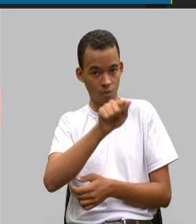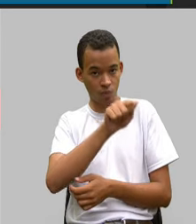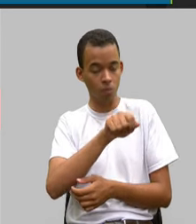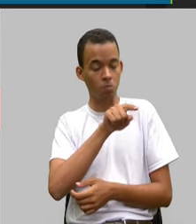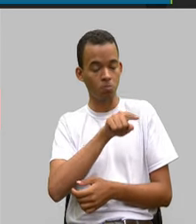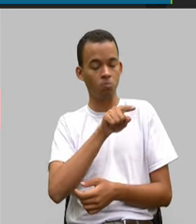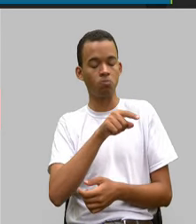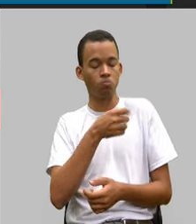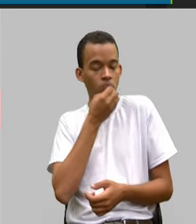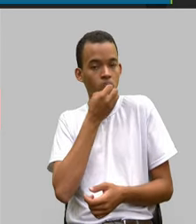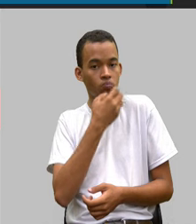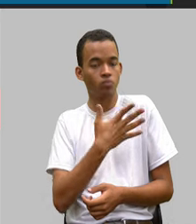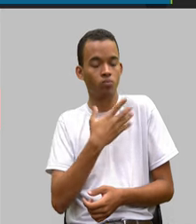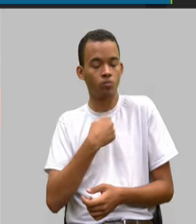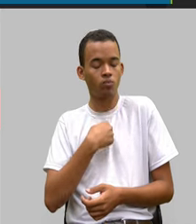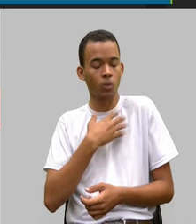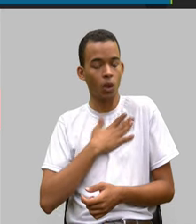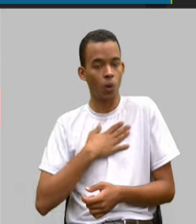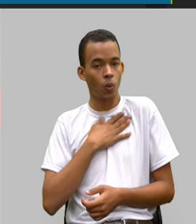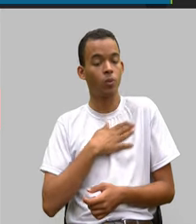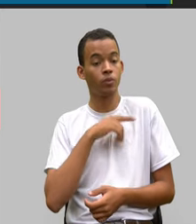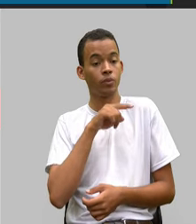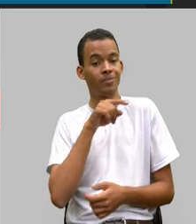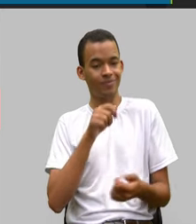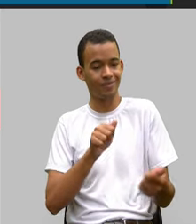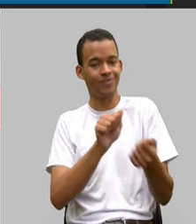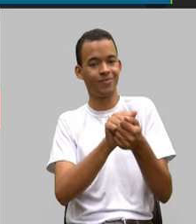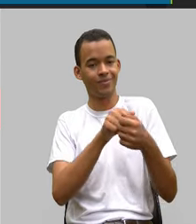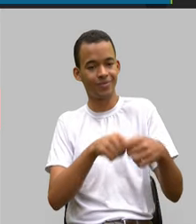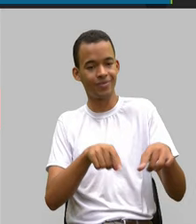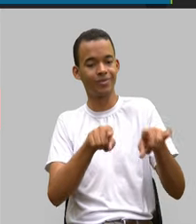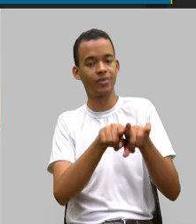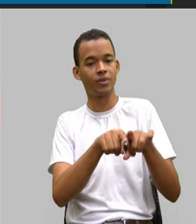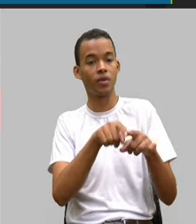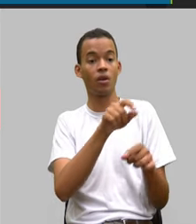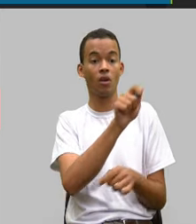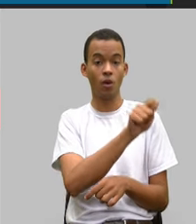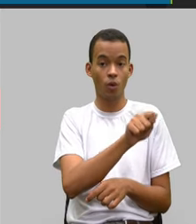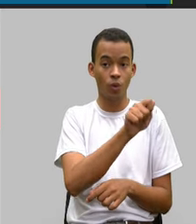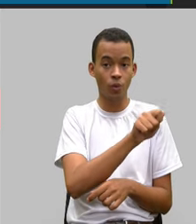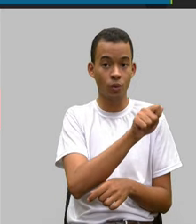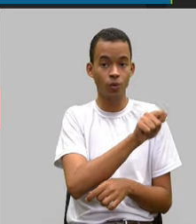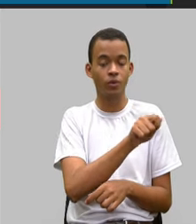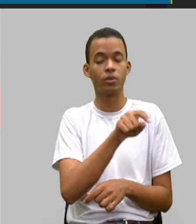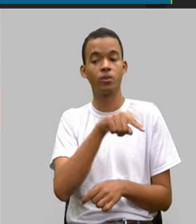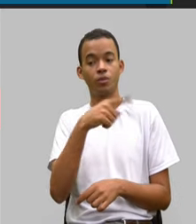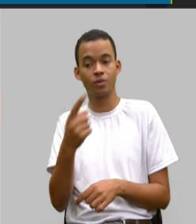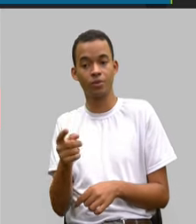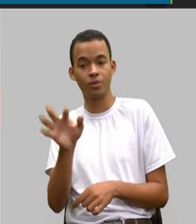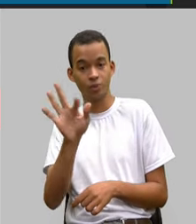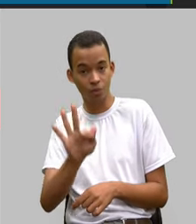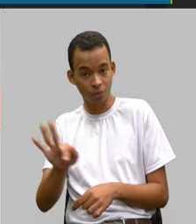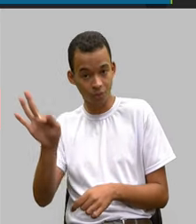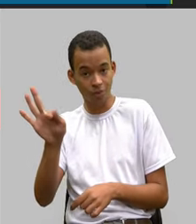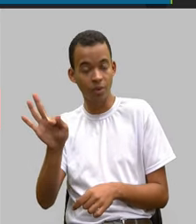elas é muito importante uma parceria com as Universidades que vão ter condições de dar D suporte a